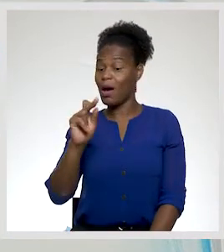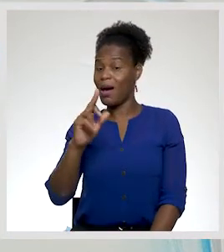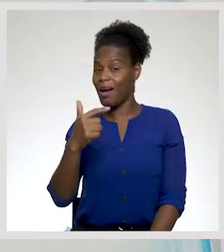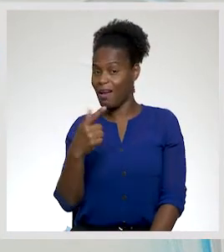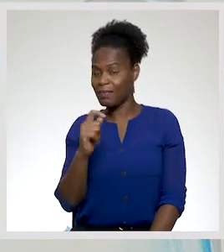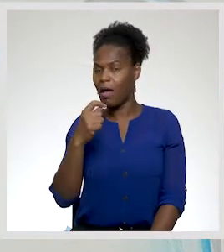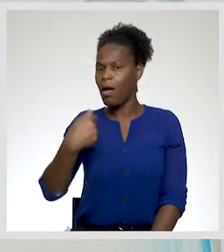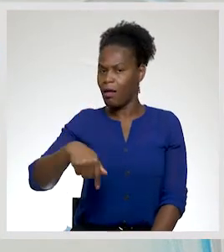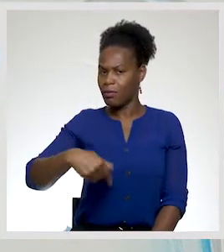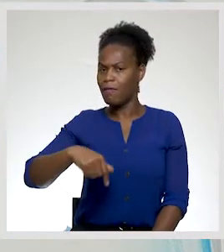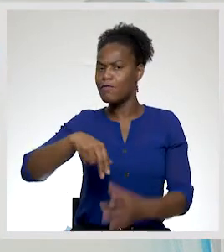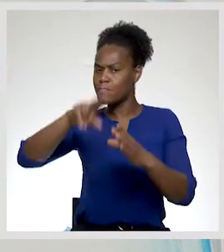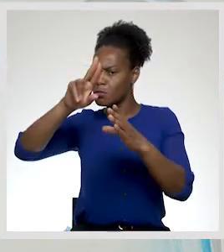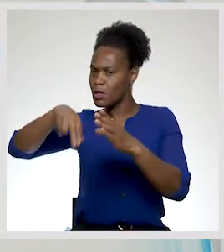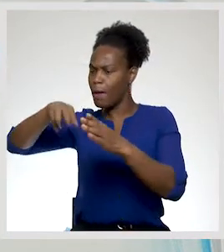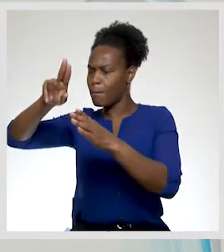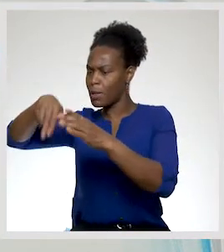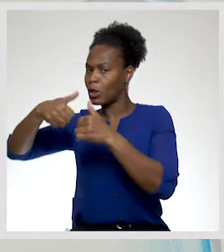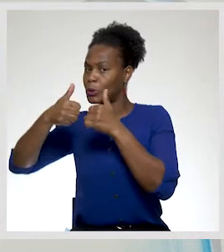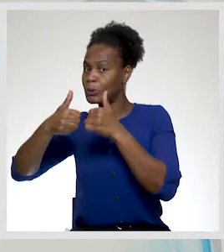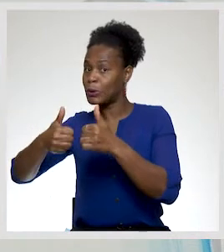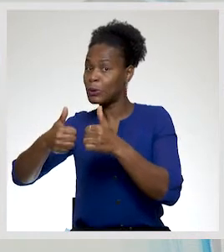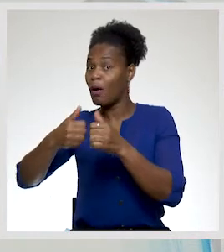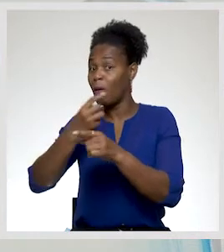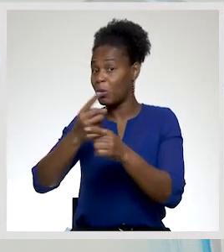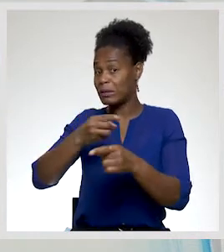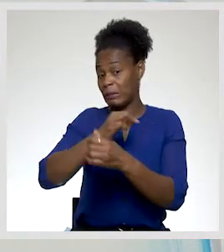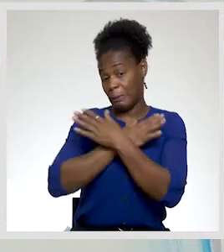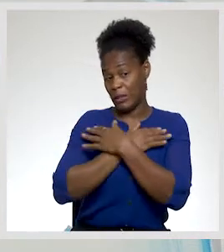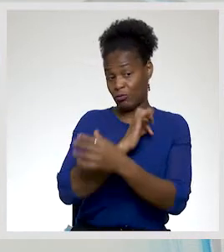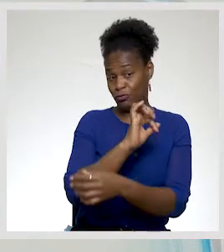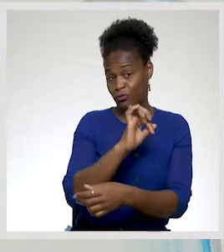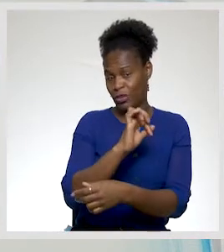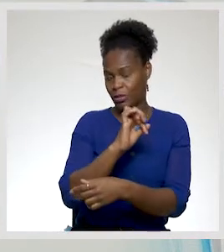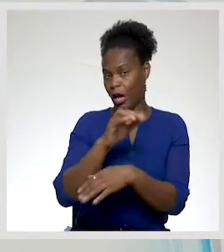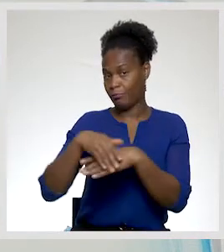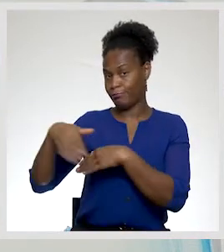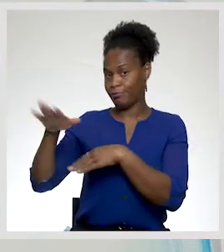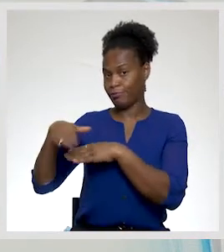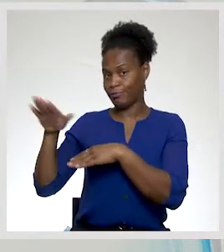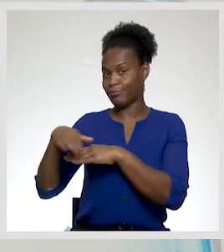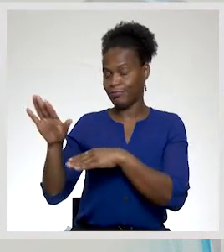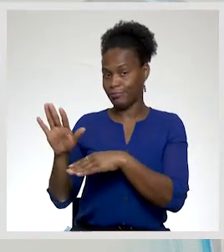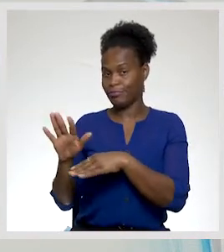que começar a pintar corretamente. Senão o amigo vai